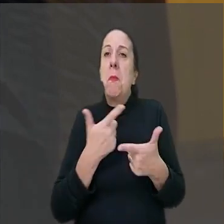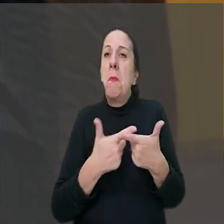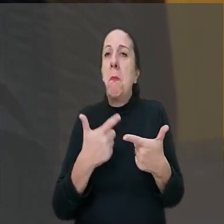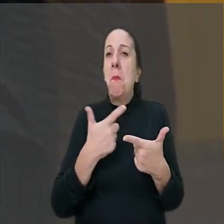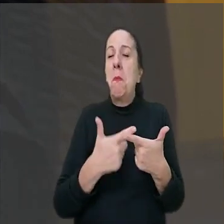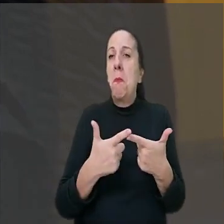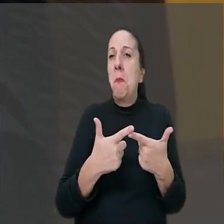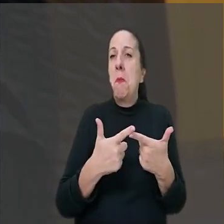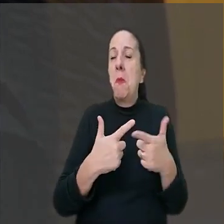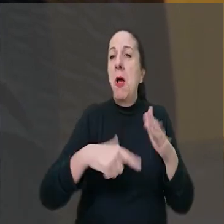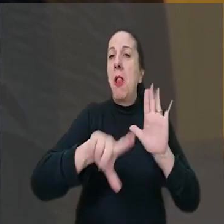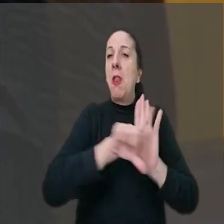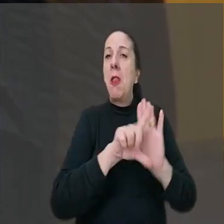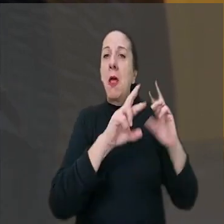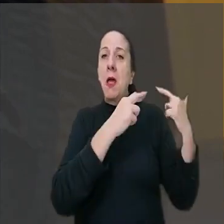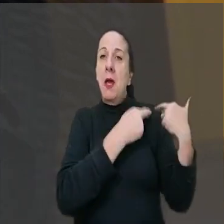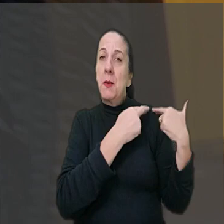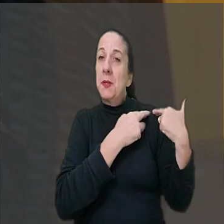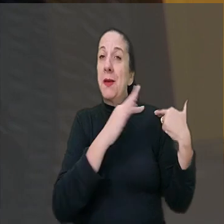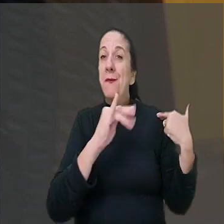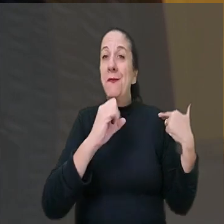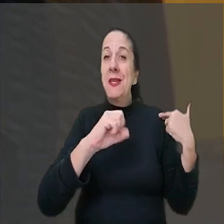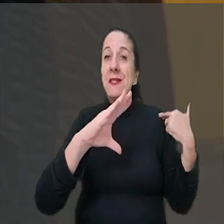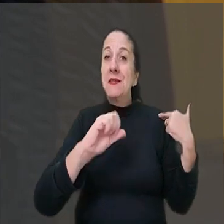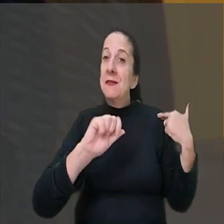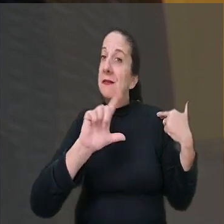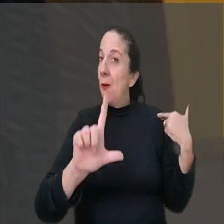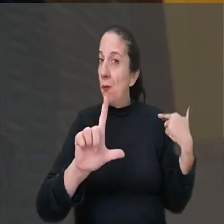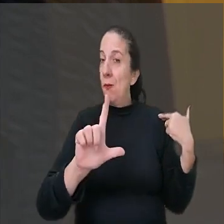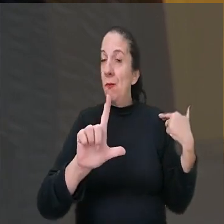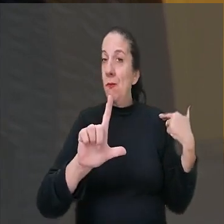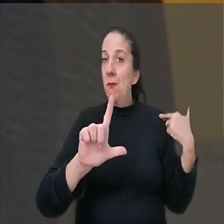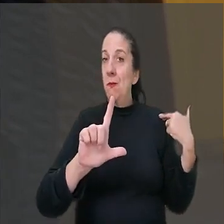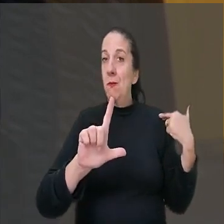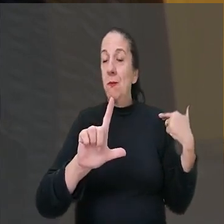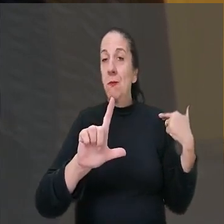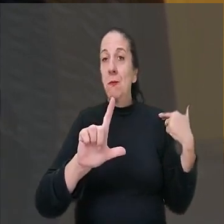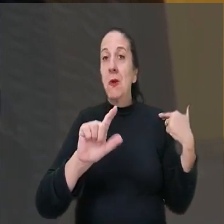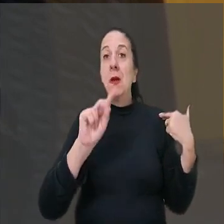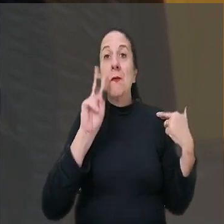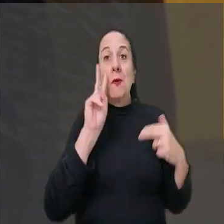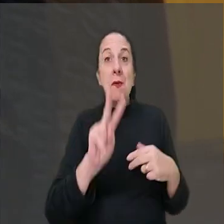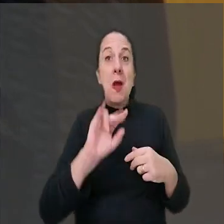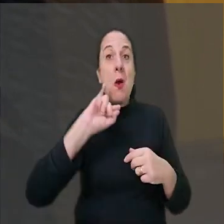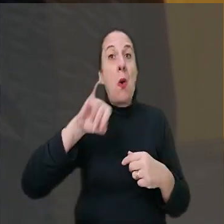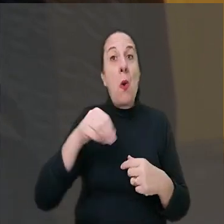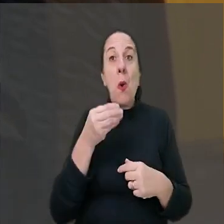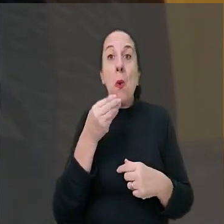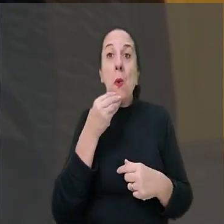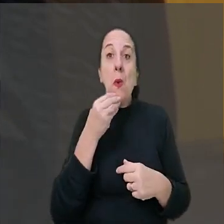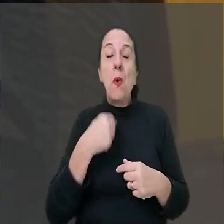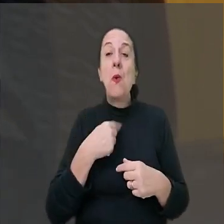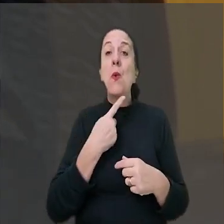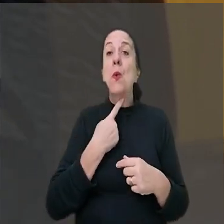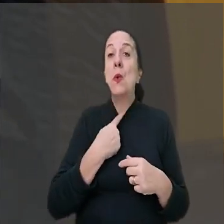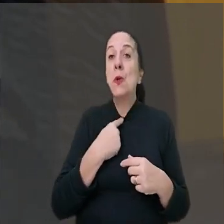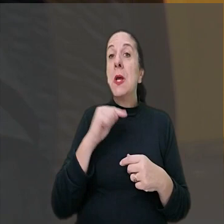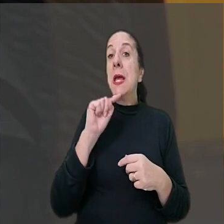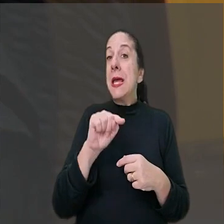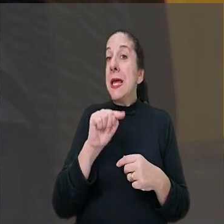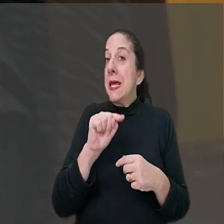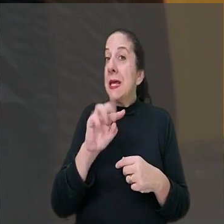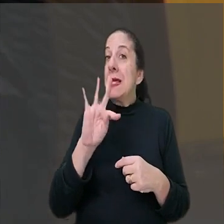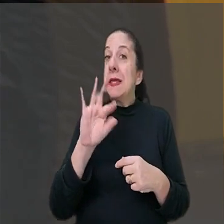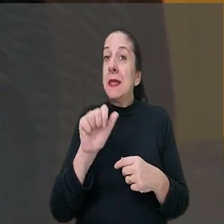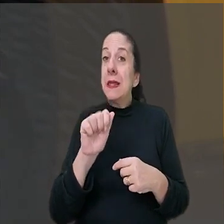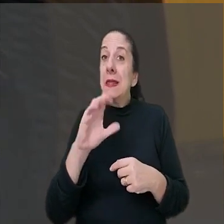inclusive, do problema da Lei de Responsabilidade Fiscal. Mas fiquei vencido na oportunidade, eu gostaria,